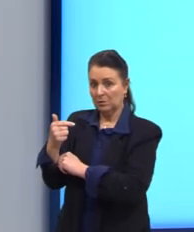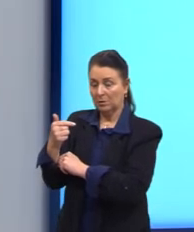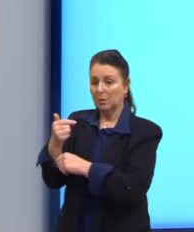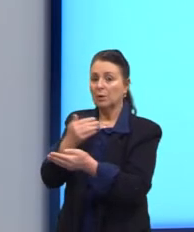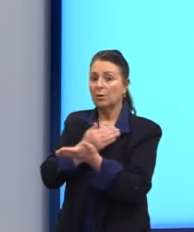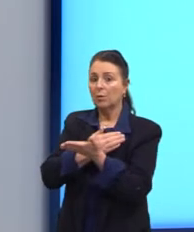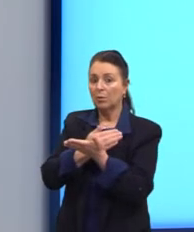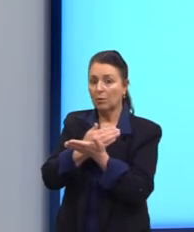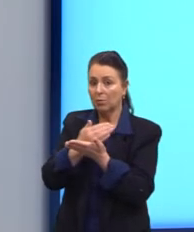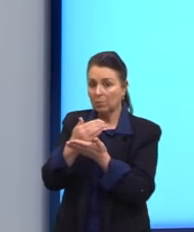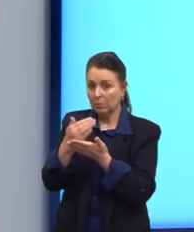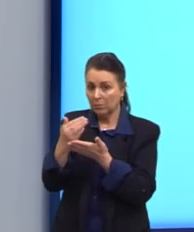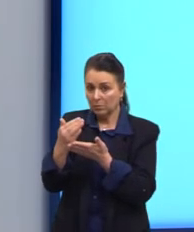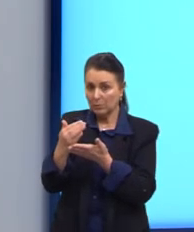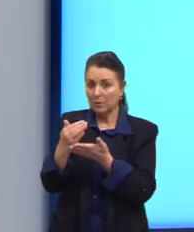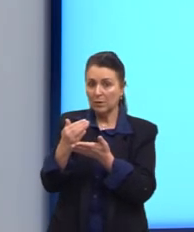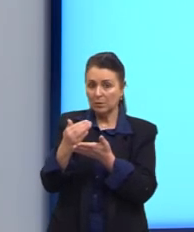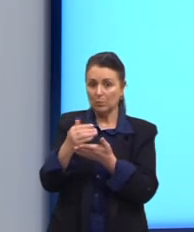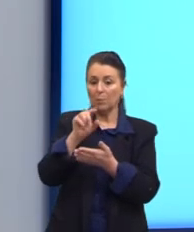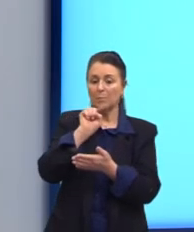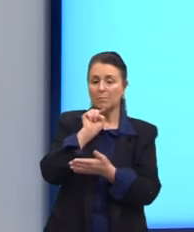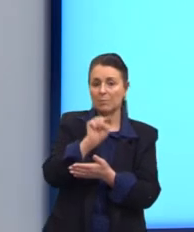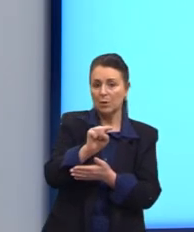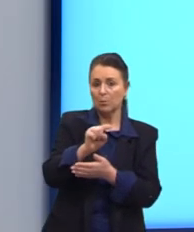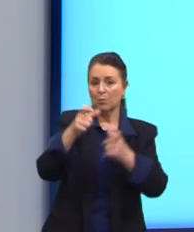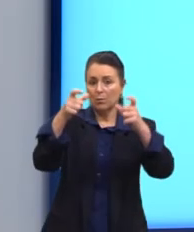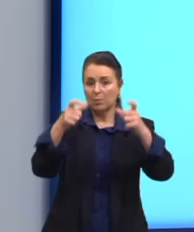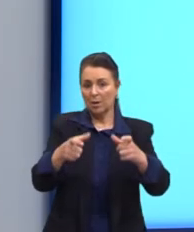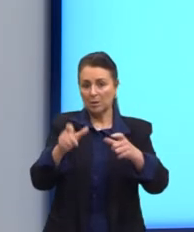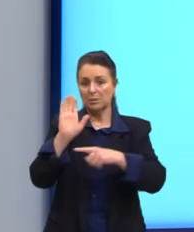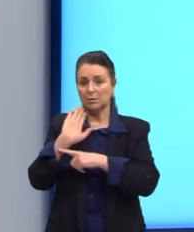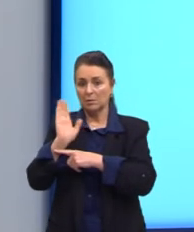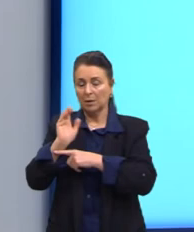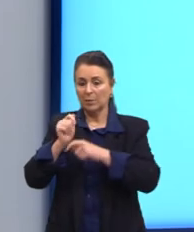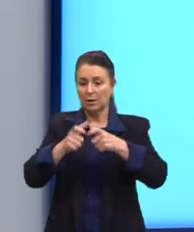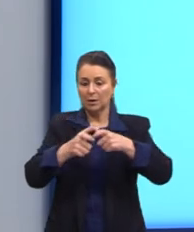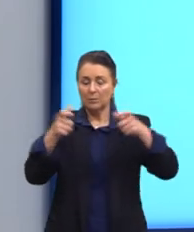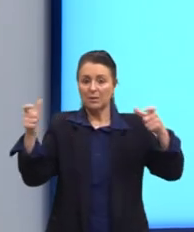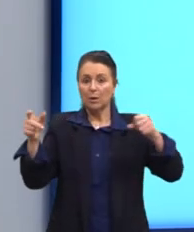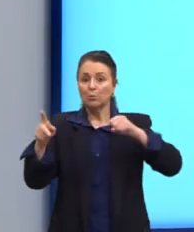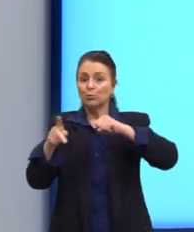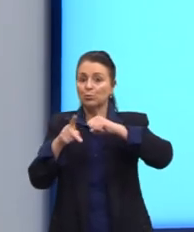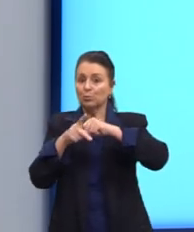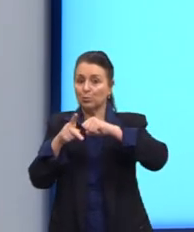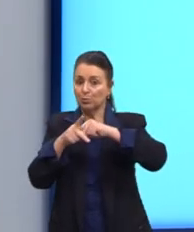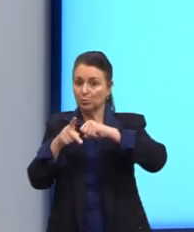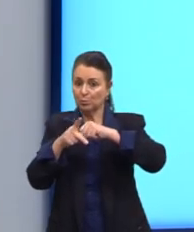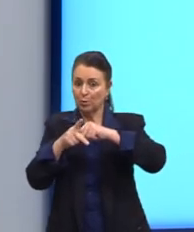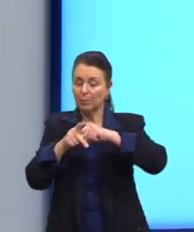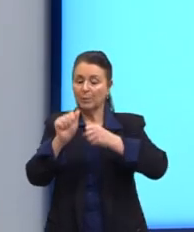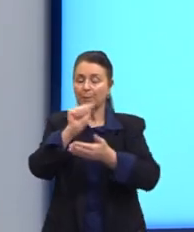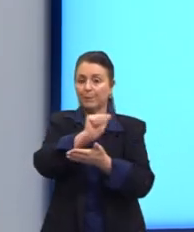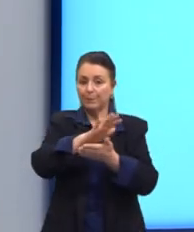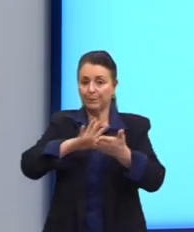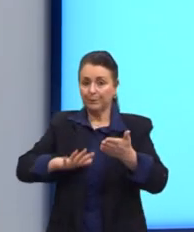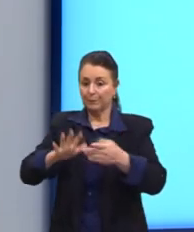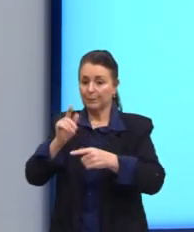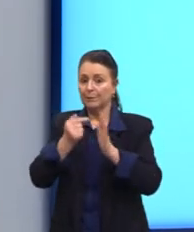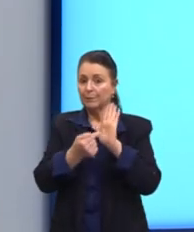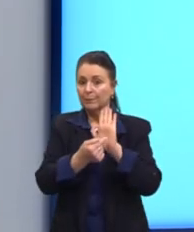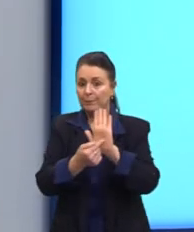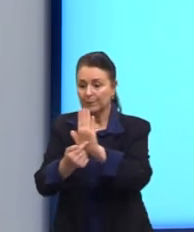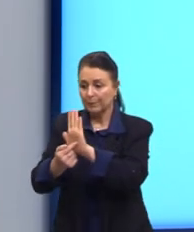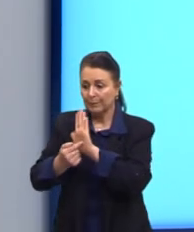a pouco mais de 1000 salas com a expansão do shopping centers a atividade de exibição